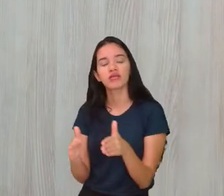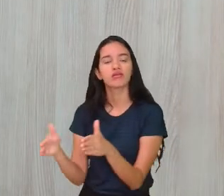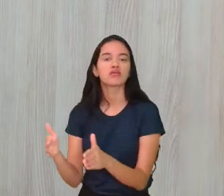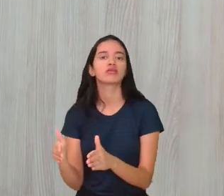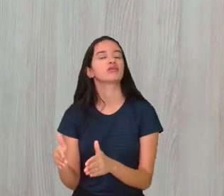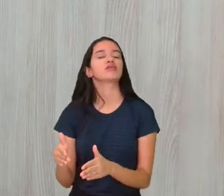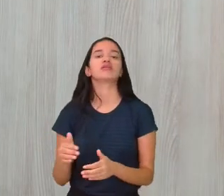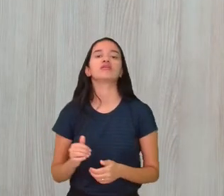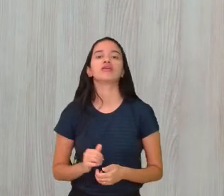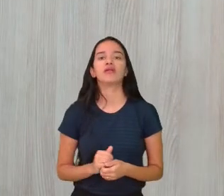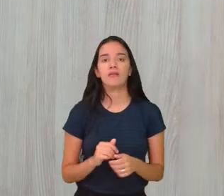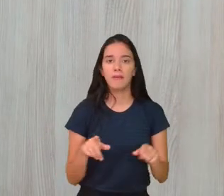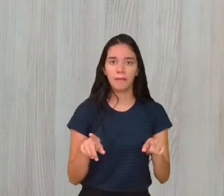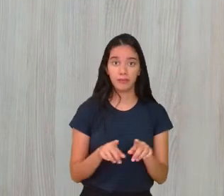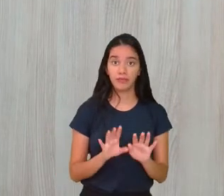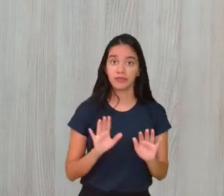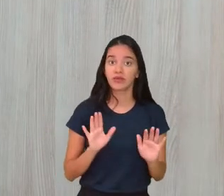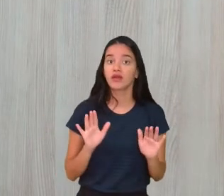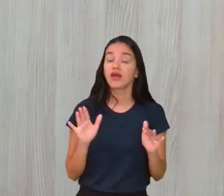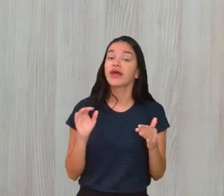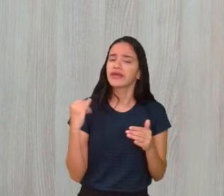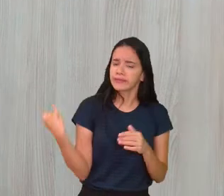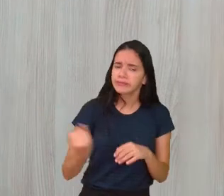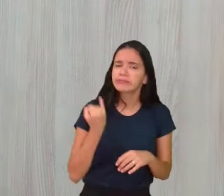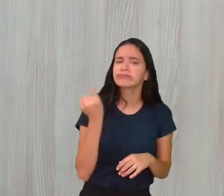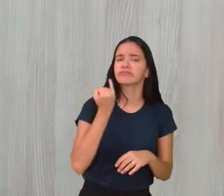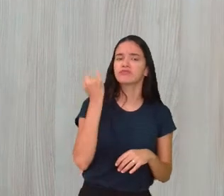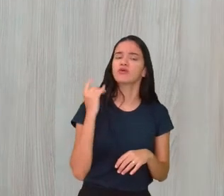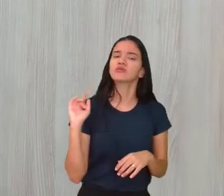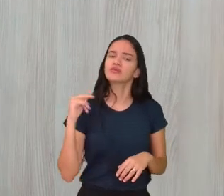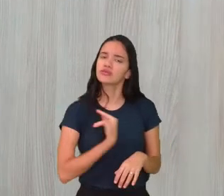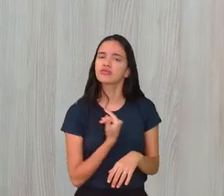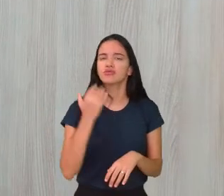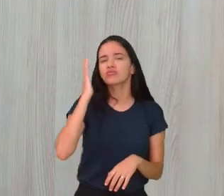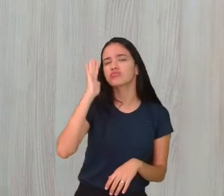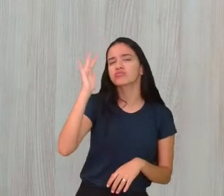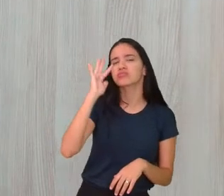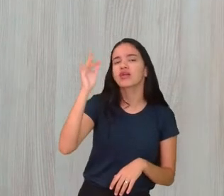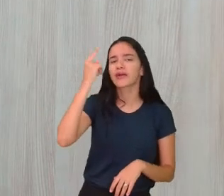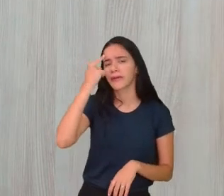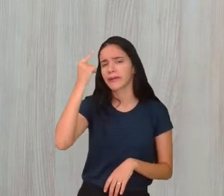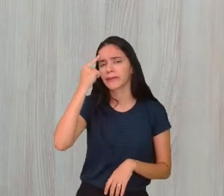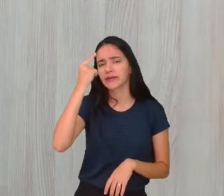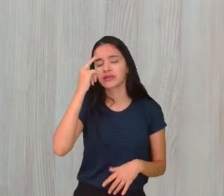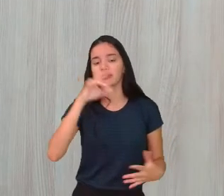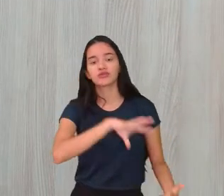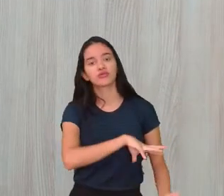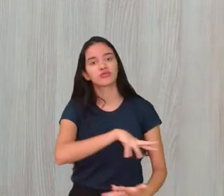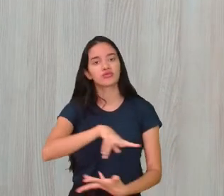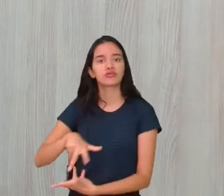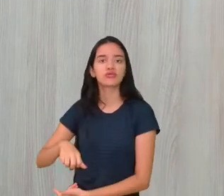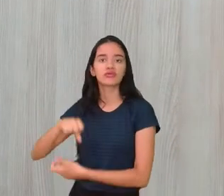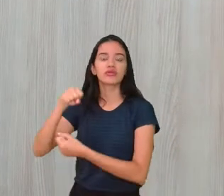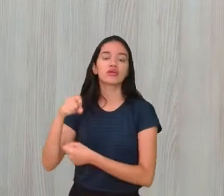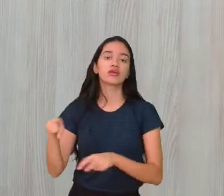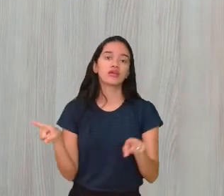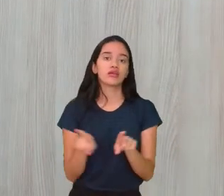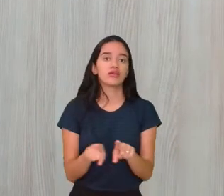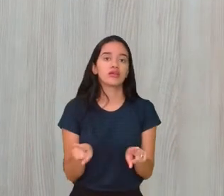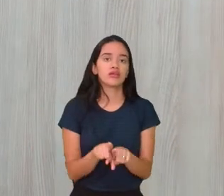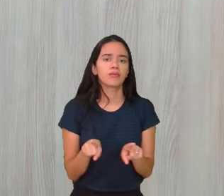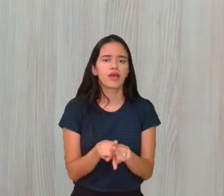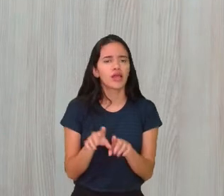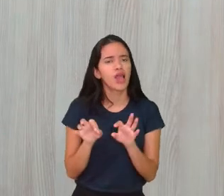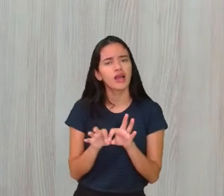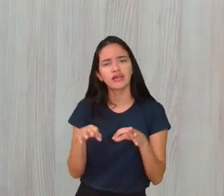do rio Capibaribe e do rio Bibiribe. Então é importante que a gente reflita, que a gente pense que a sustentabilidade passa também por atos